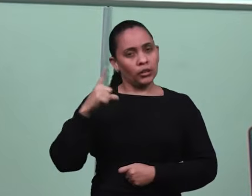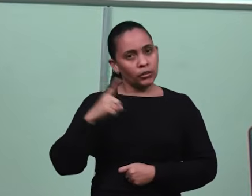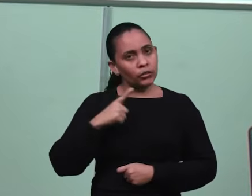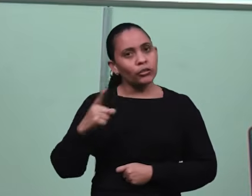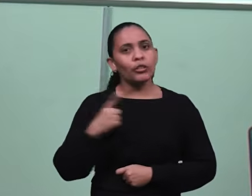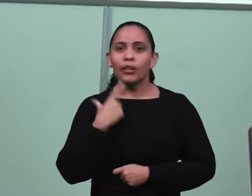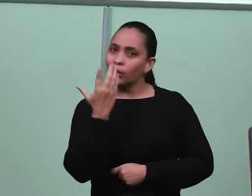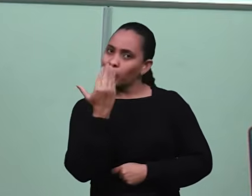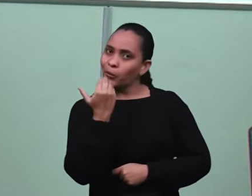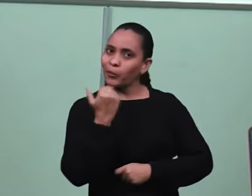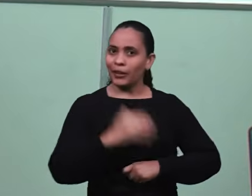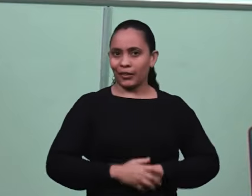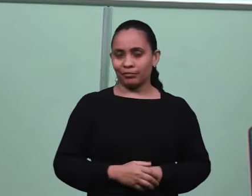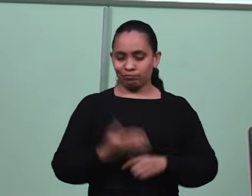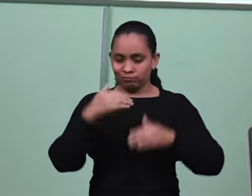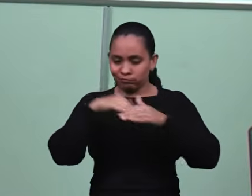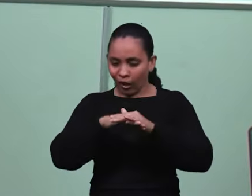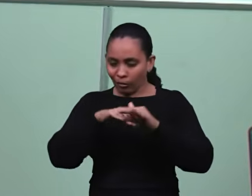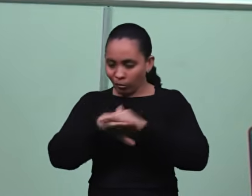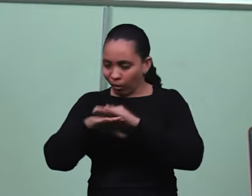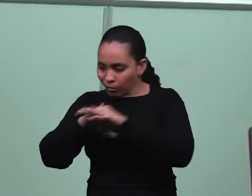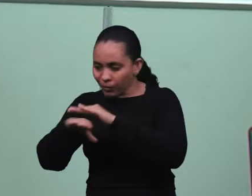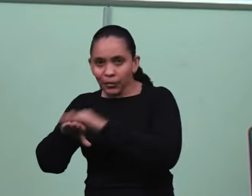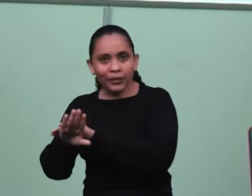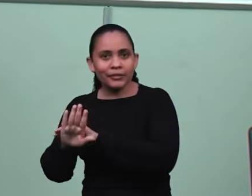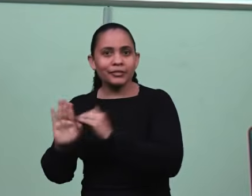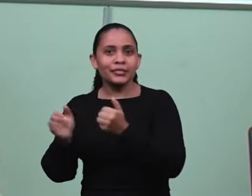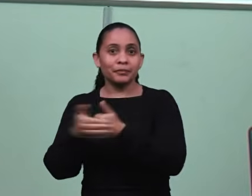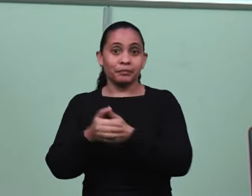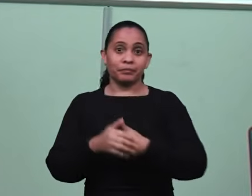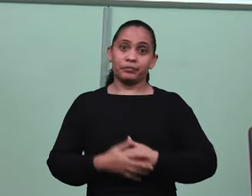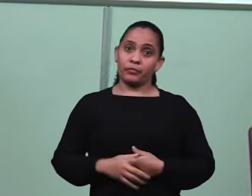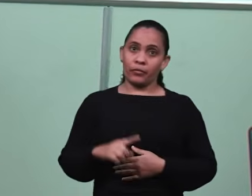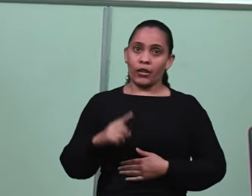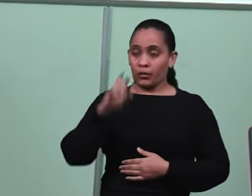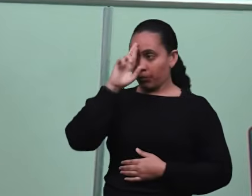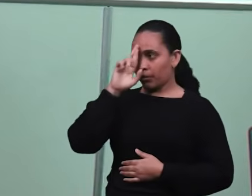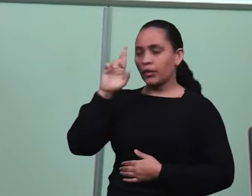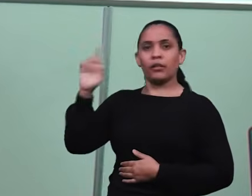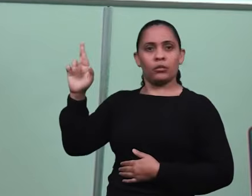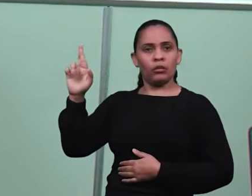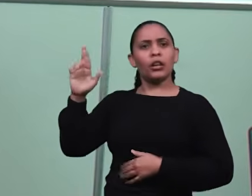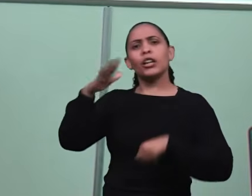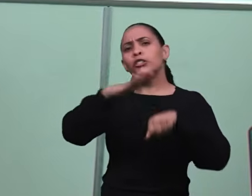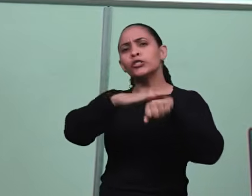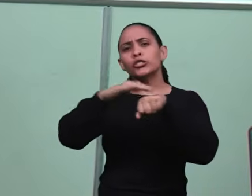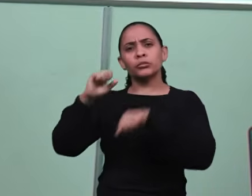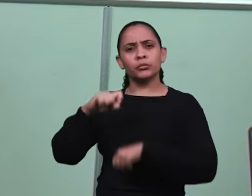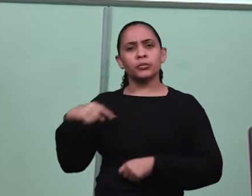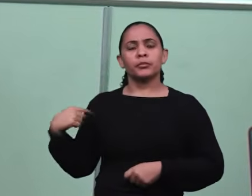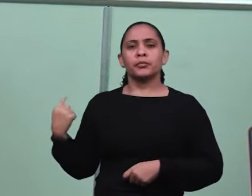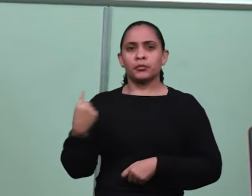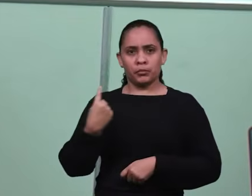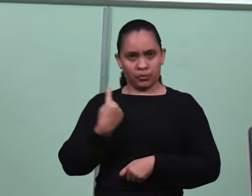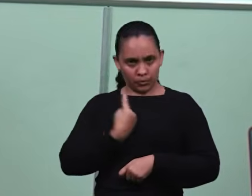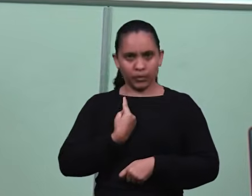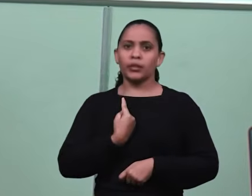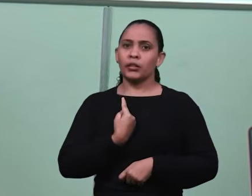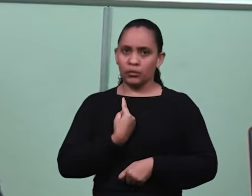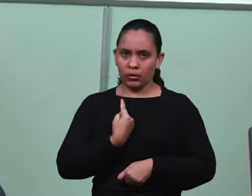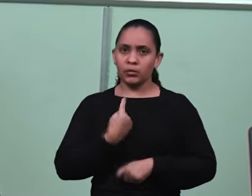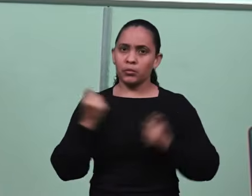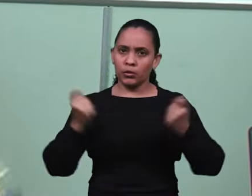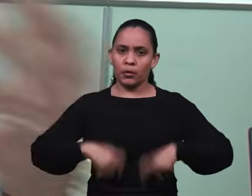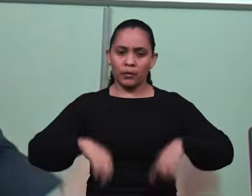a reserva para aquele momento. E nós, como servos do Senhor, o Senhor não nos quer, né, por cauda, nos quer por cabeça, como exemplo. O